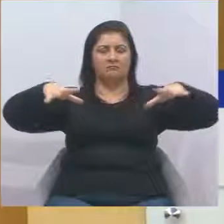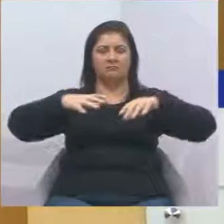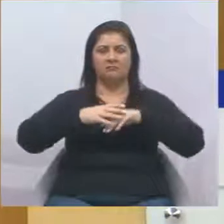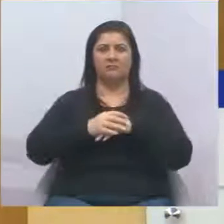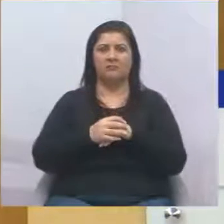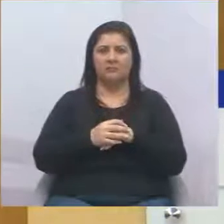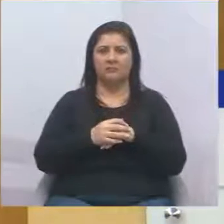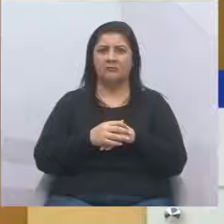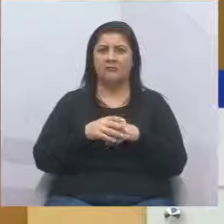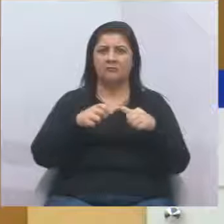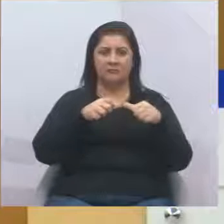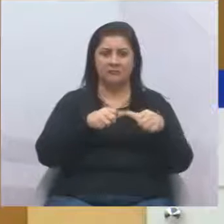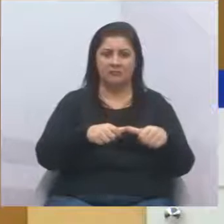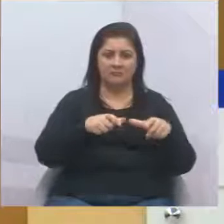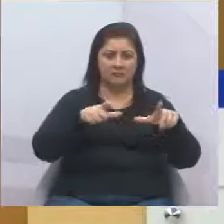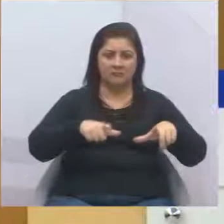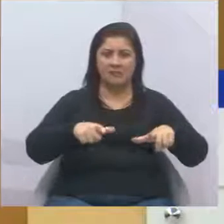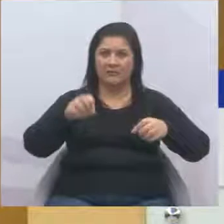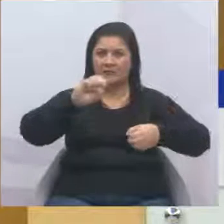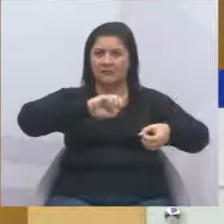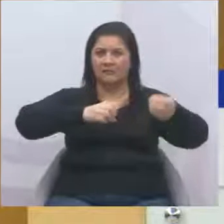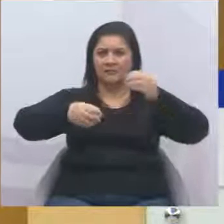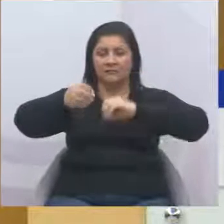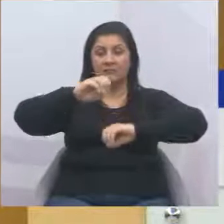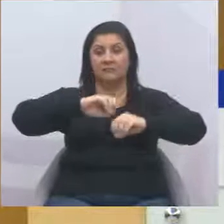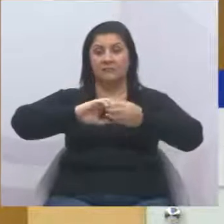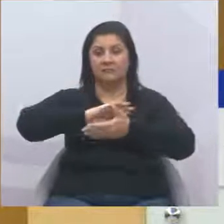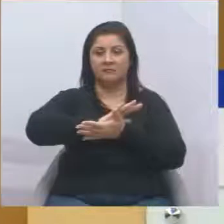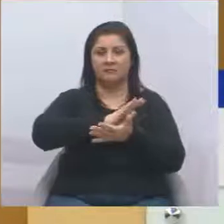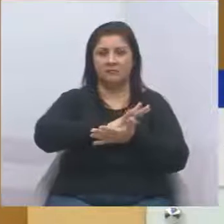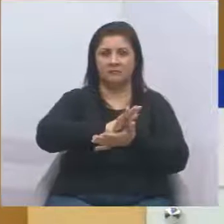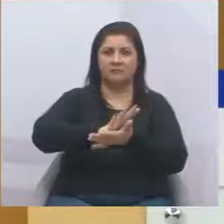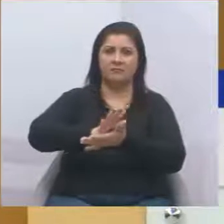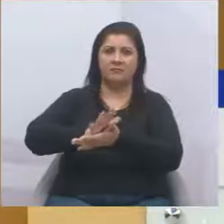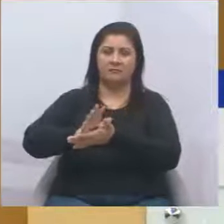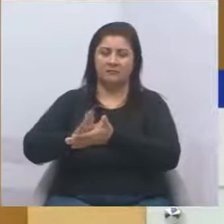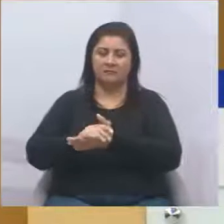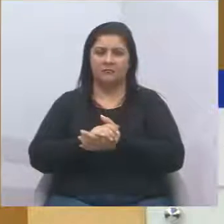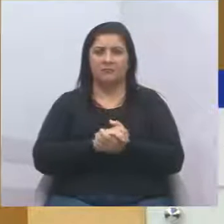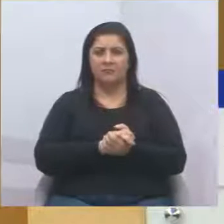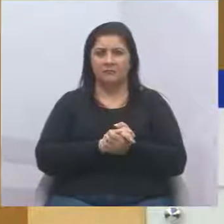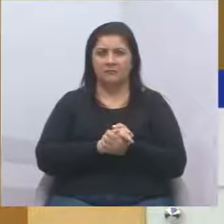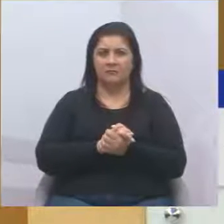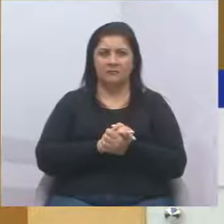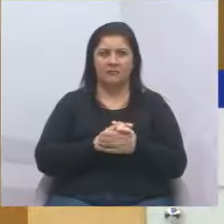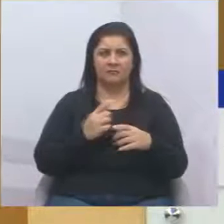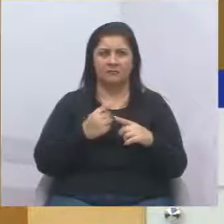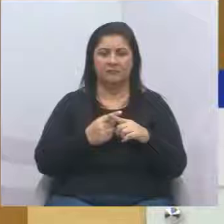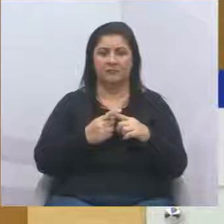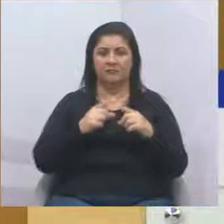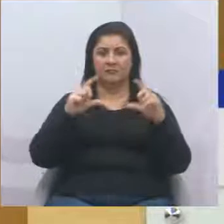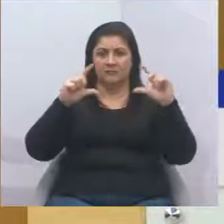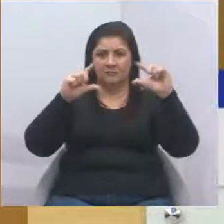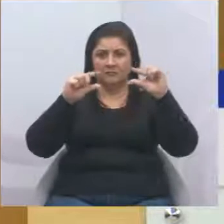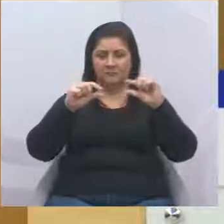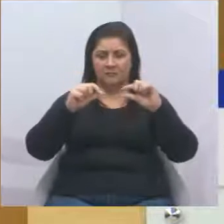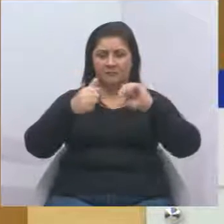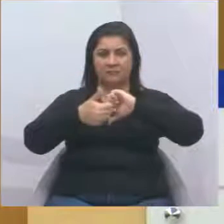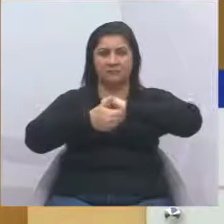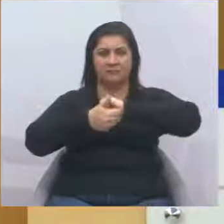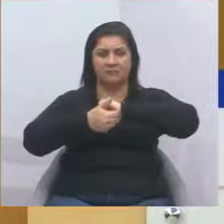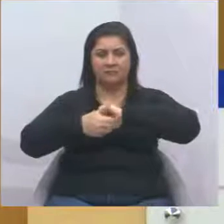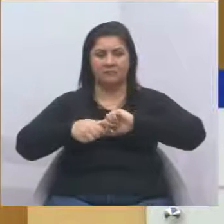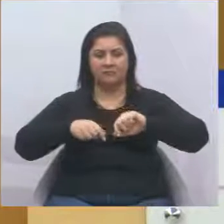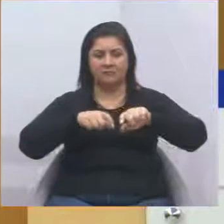aleloquímicos no ambiente que afeta arranjos produtivos por meio da diminuição da qualidade de pastagem e por ser hospedeira